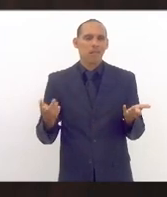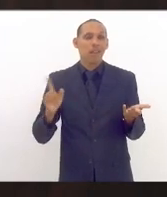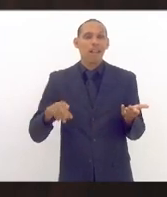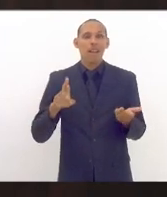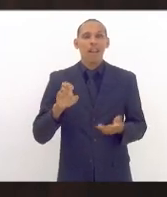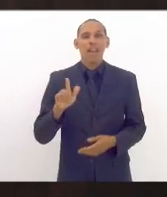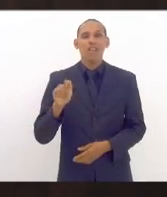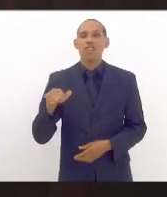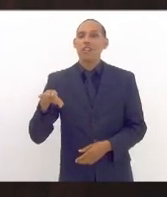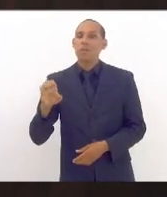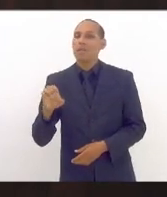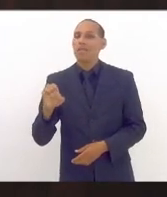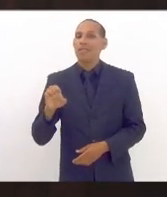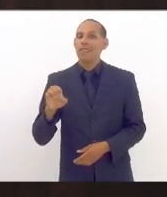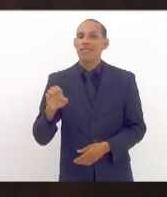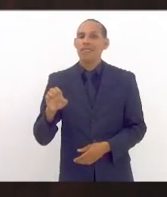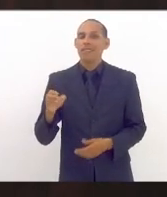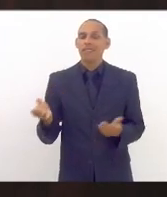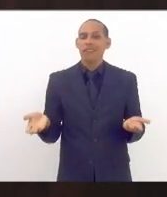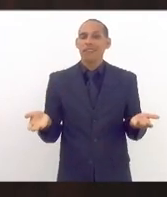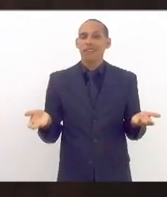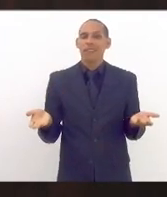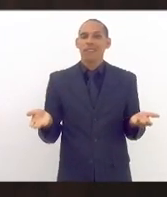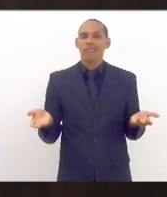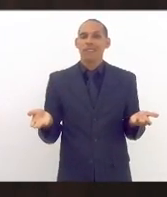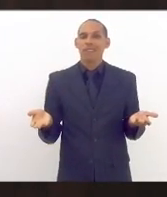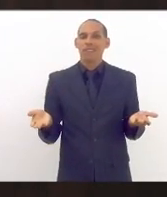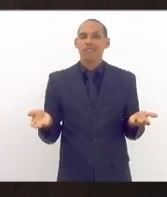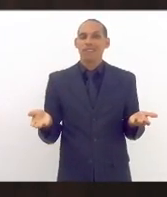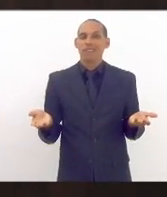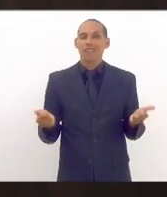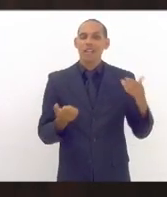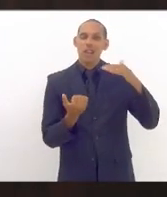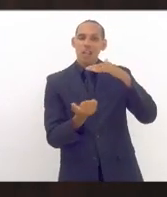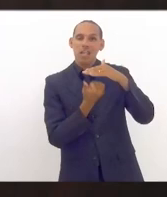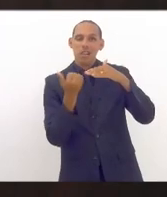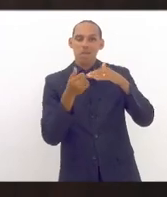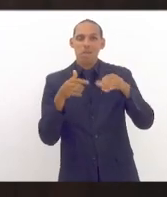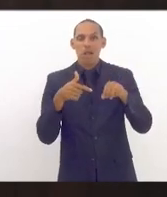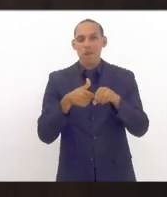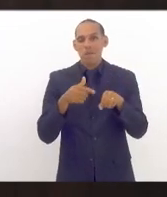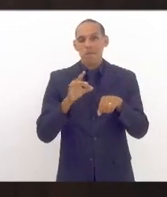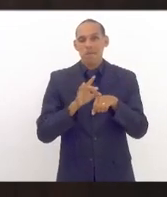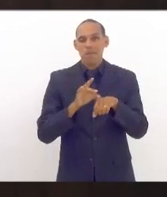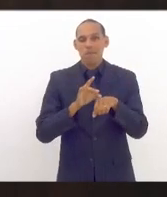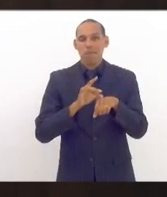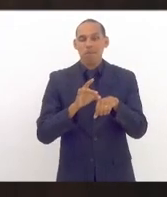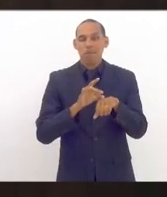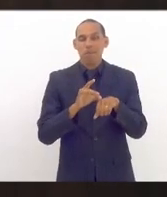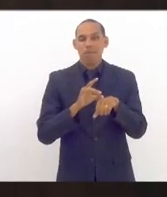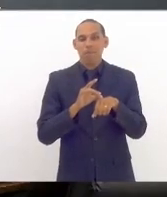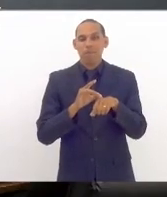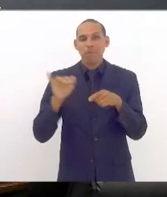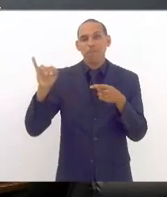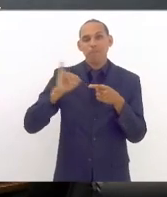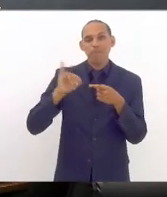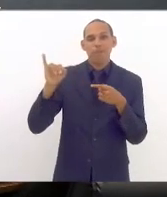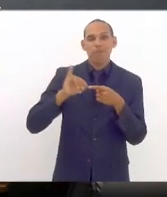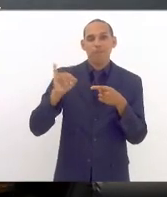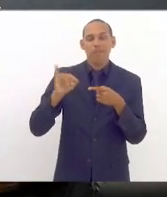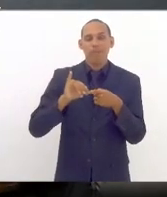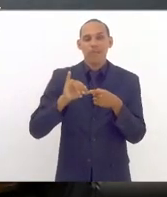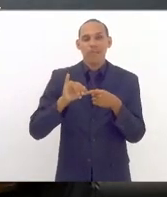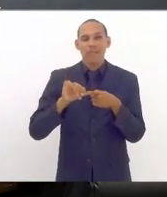regime para que as companhia de petróleo é importem né